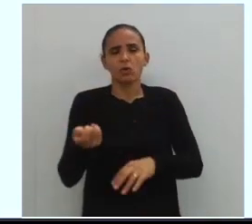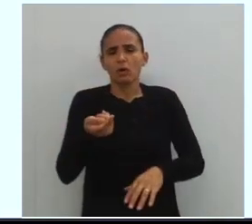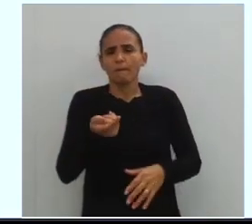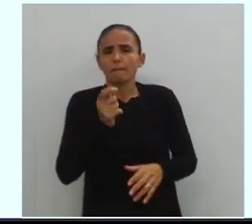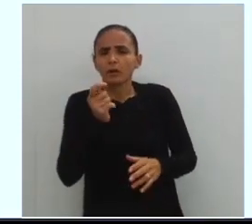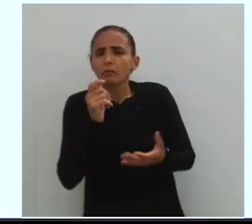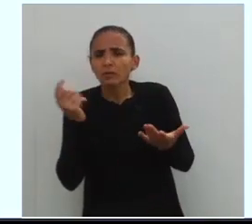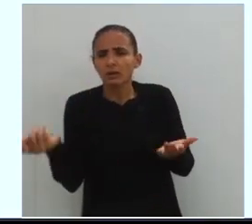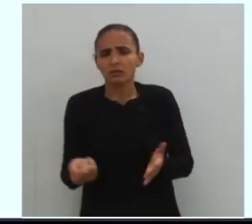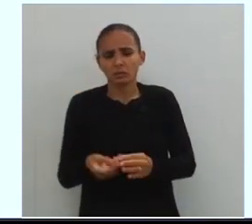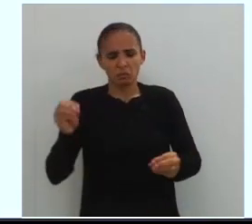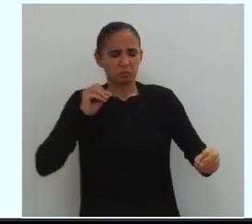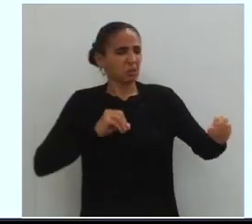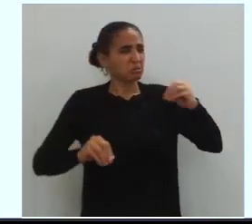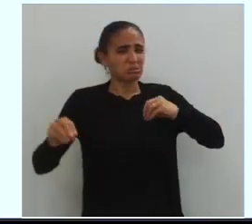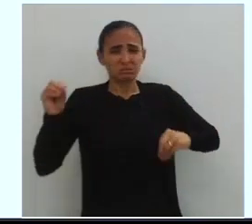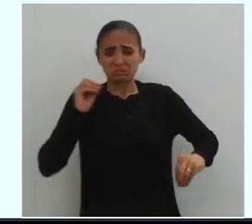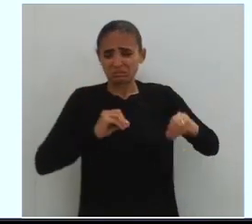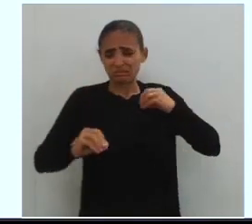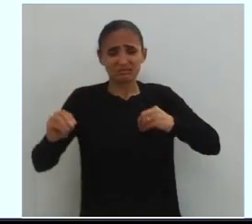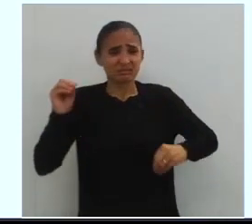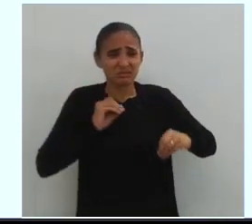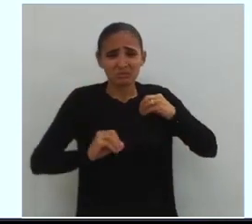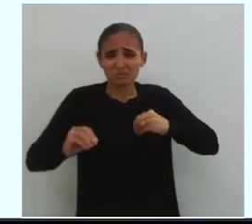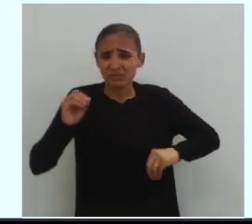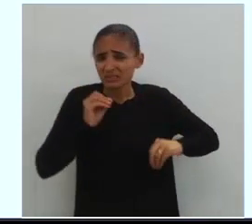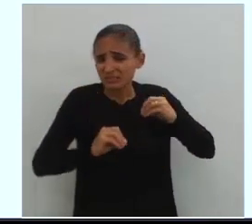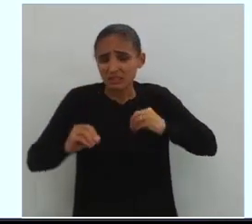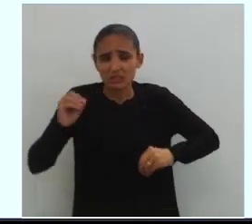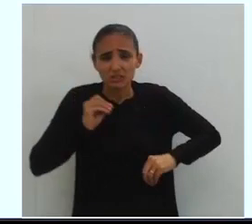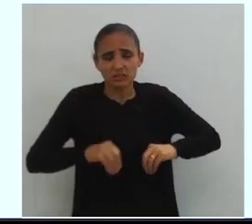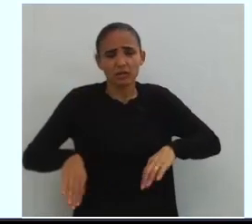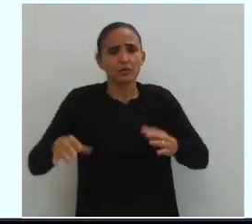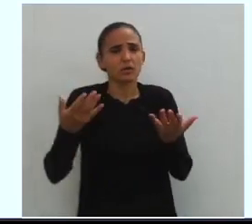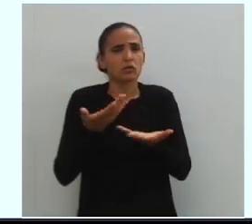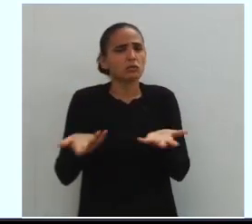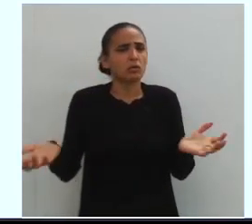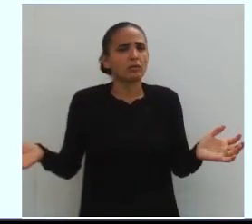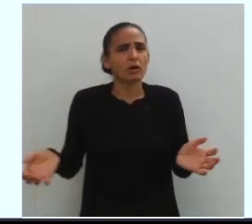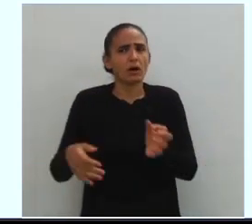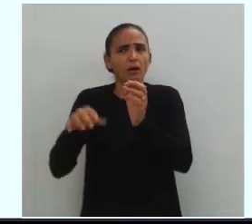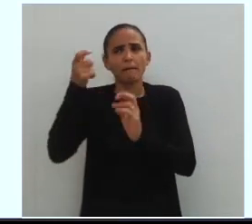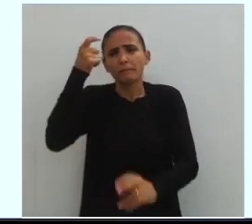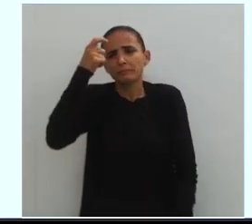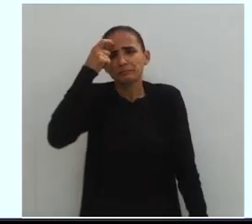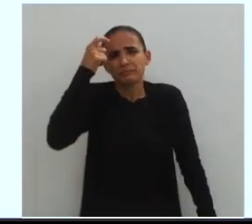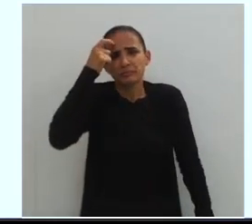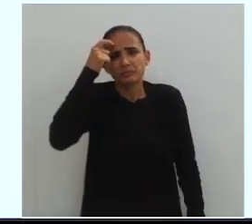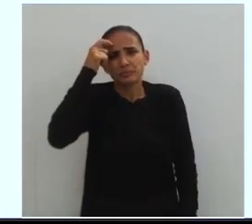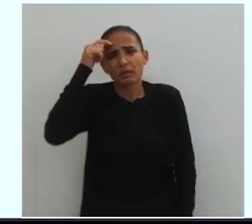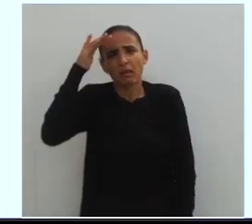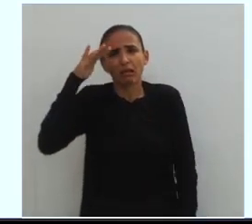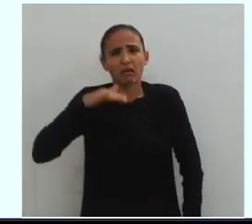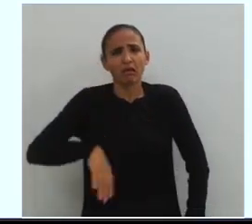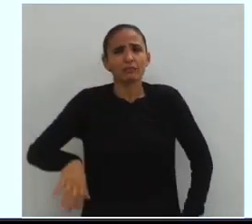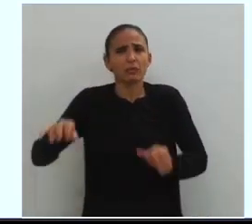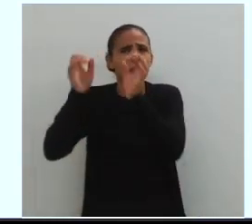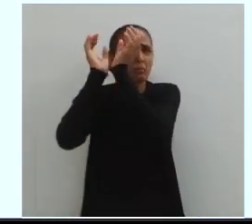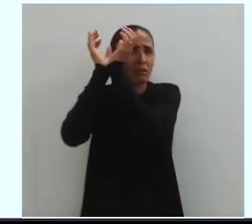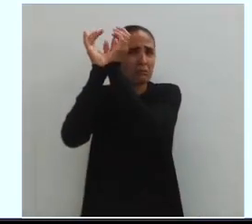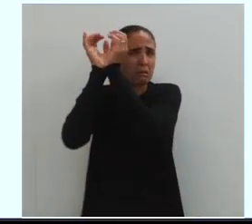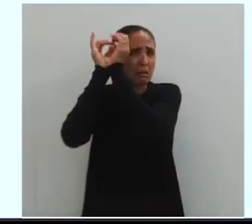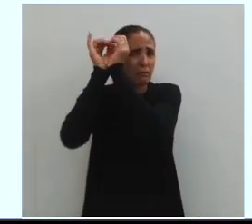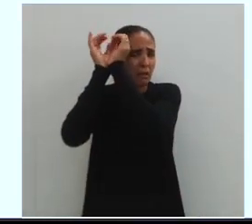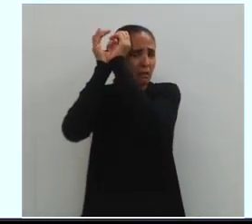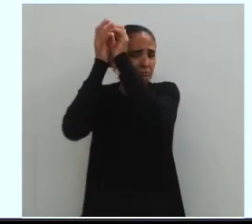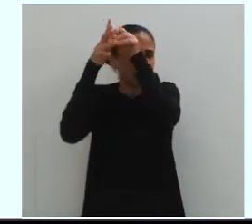drogas que são depressoras. São drogas que vão diminuir a atividade mental. Tais drogas elas vão